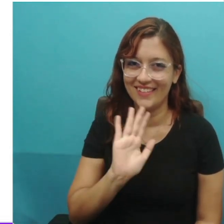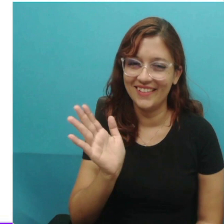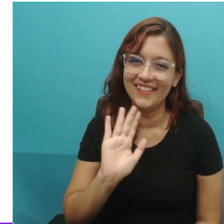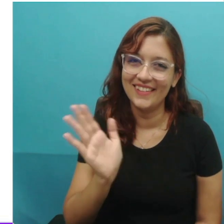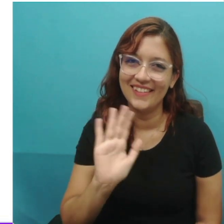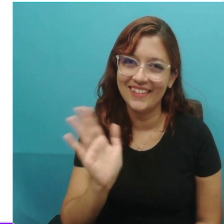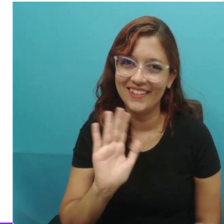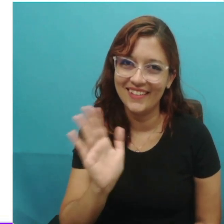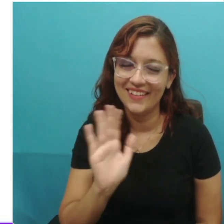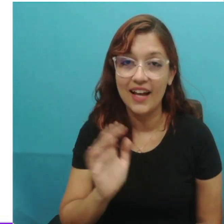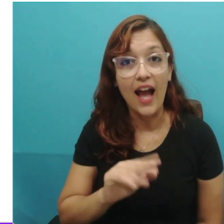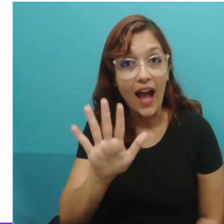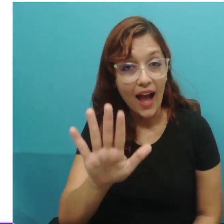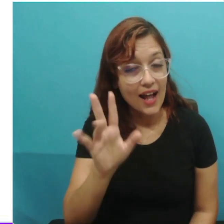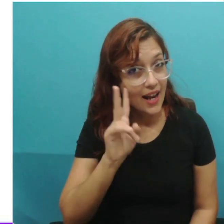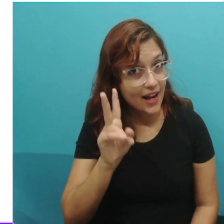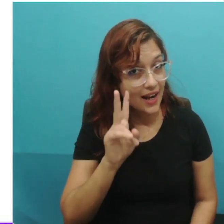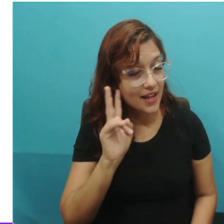Tchau.